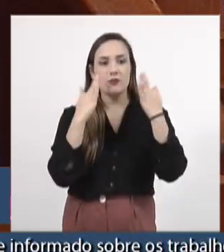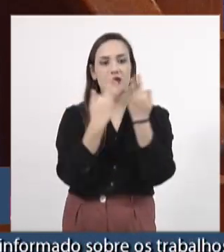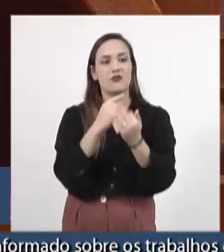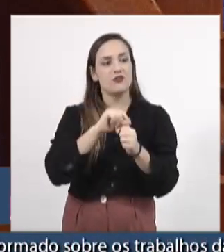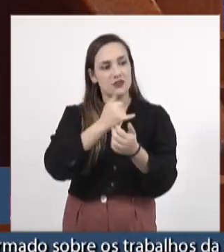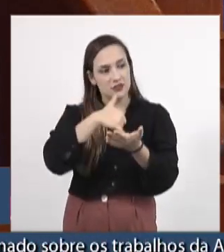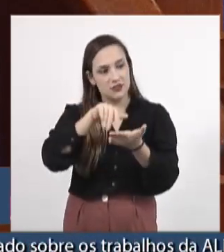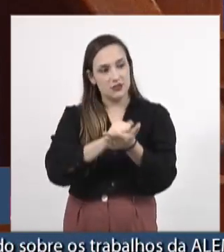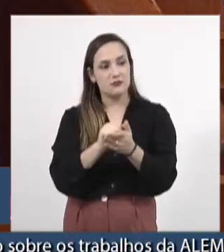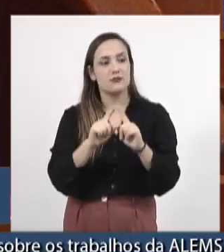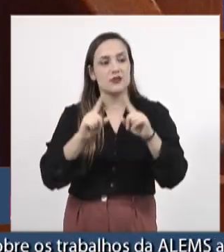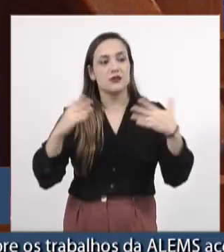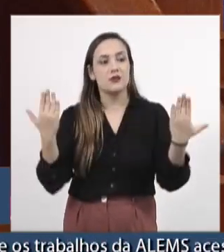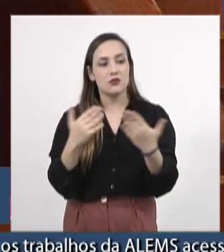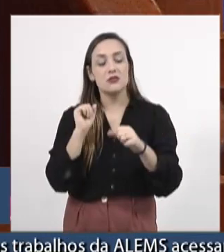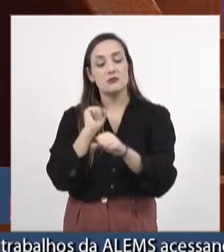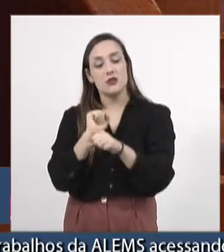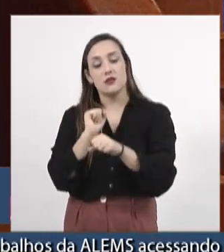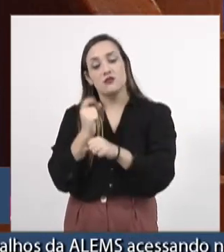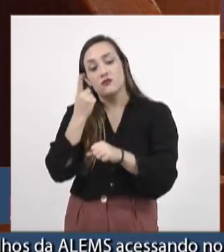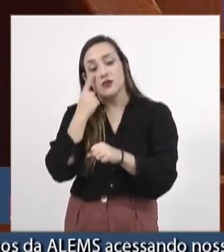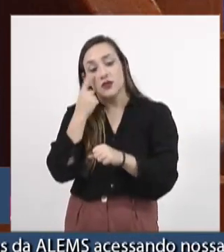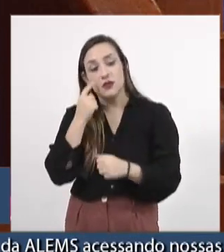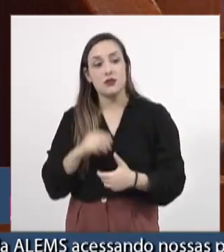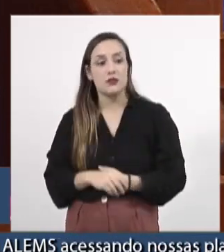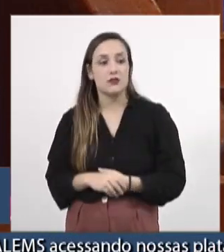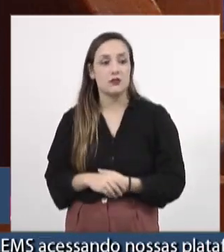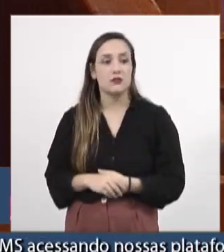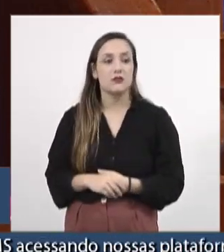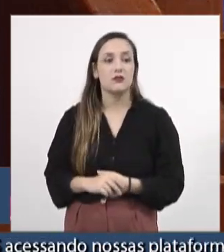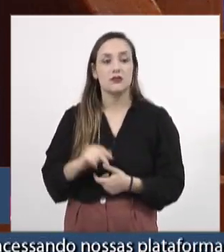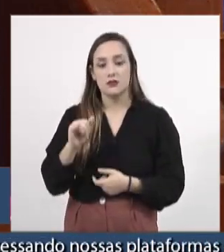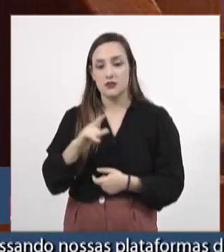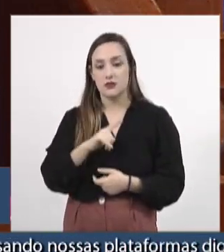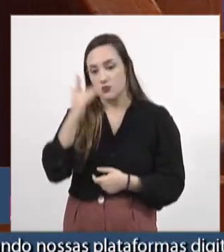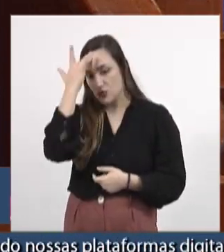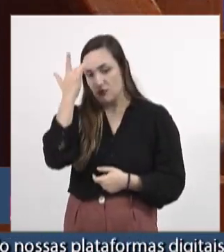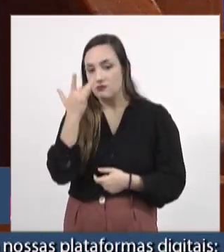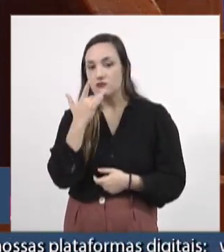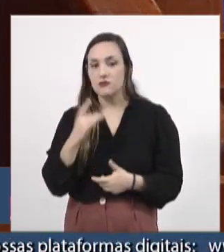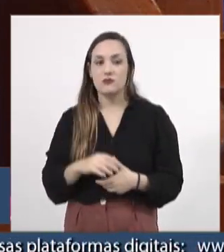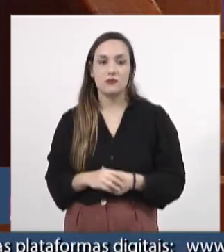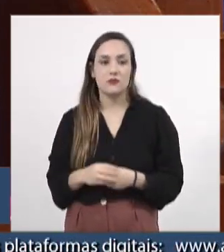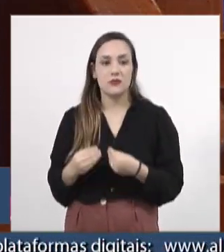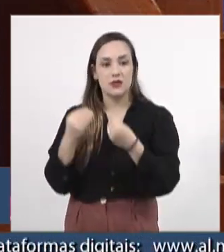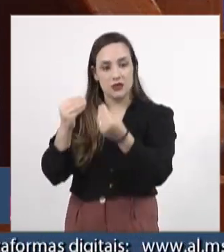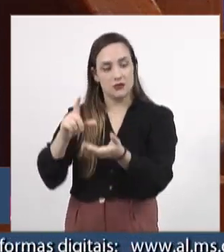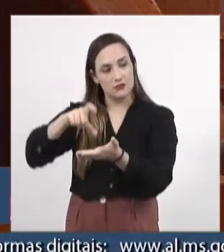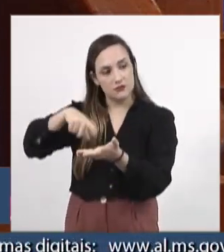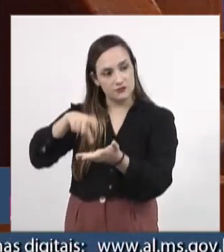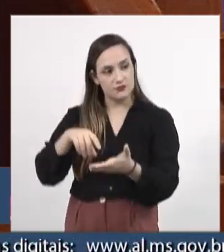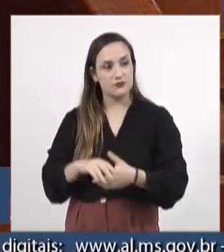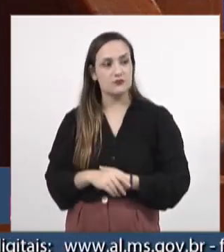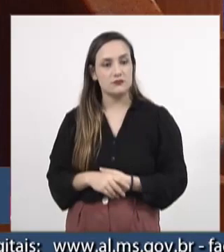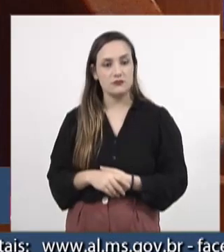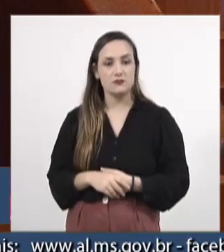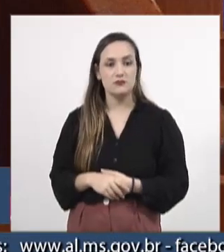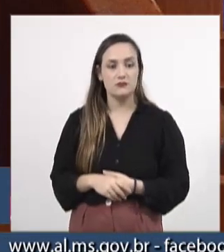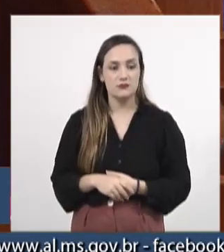cadastradas e agora vai ser feito o cruzamento dos dados para ver se essas pessoas estão dentro do perfil para que sejam entregues os cartões e elas comecem a